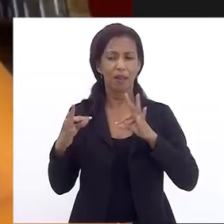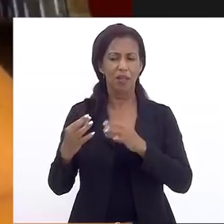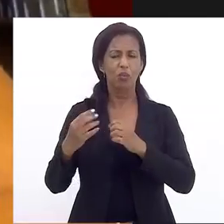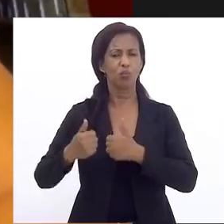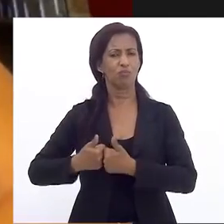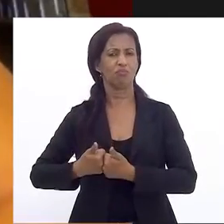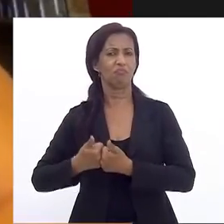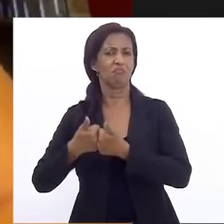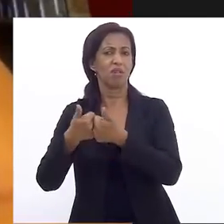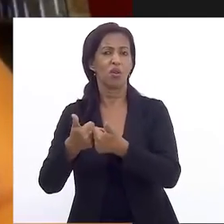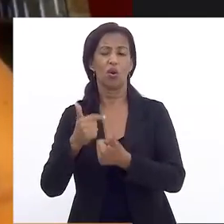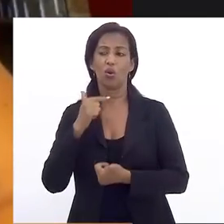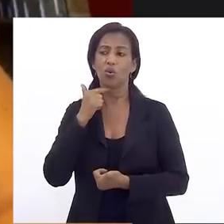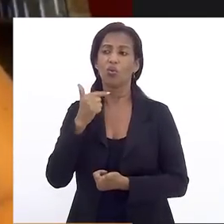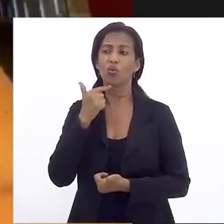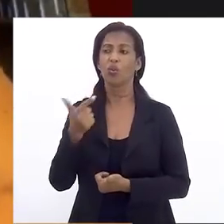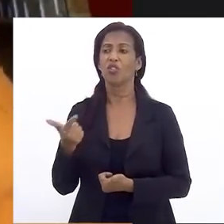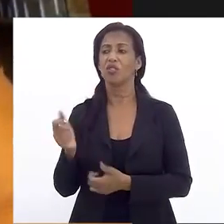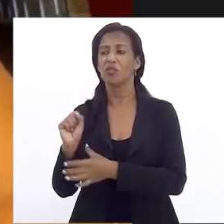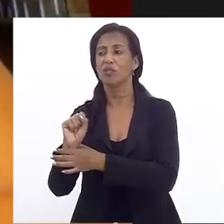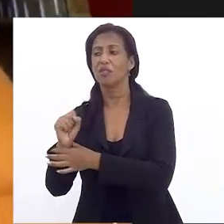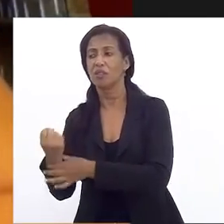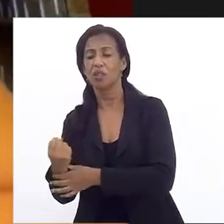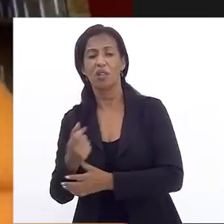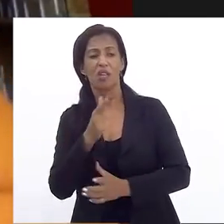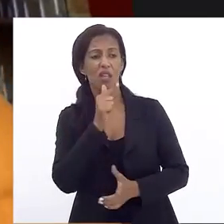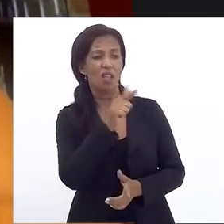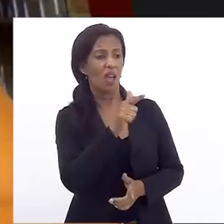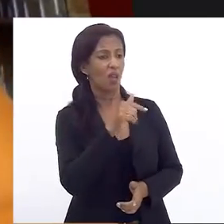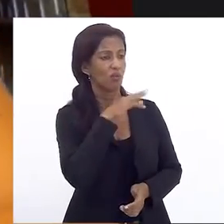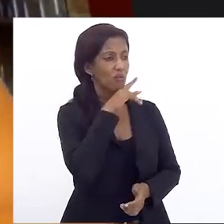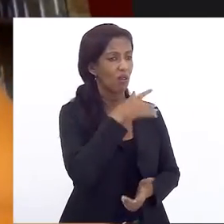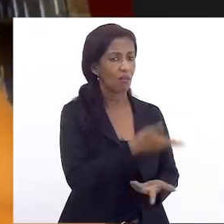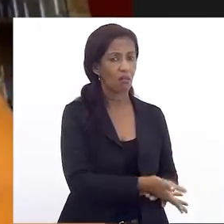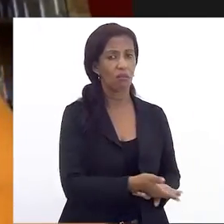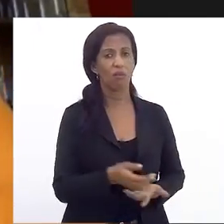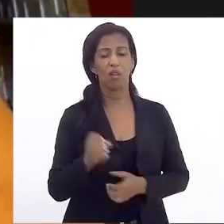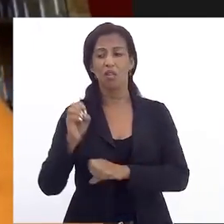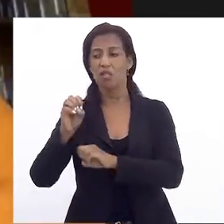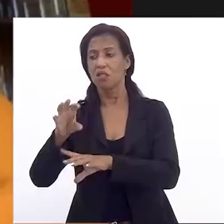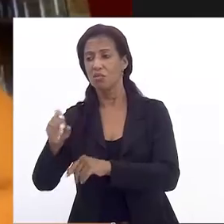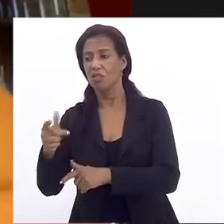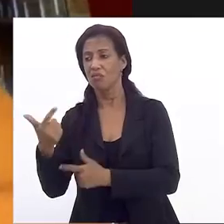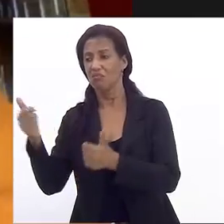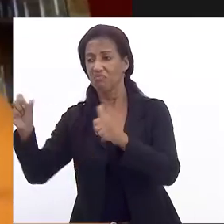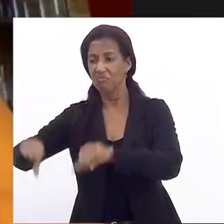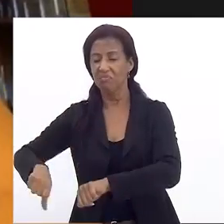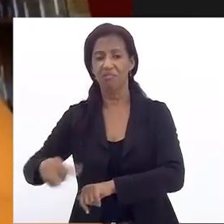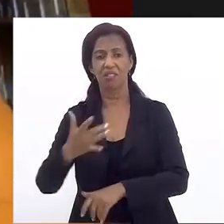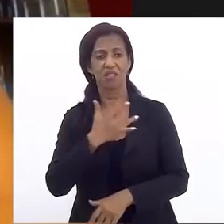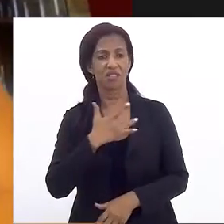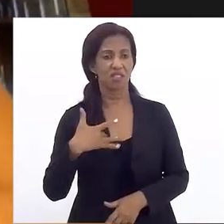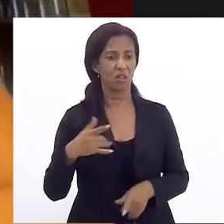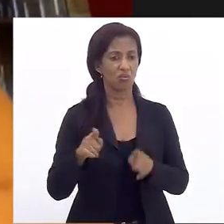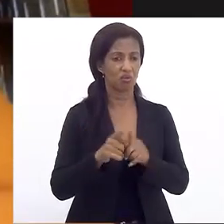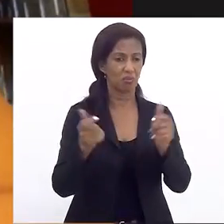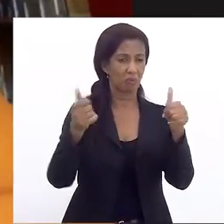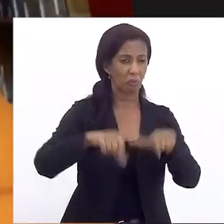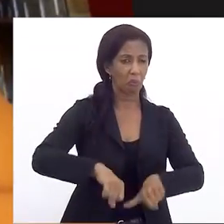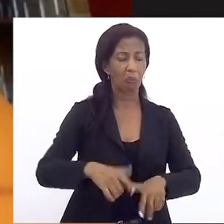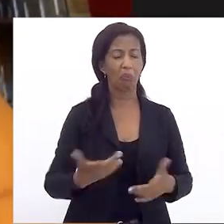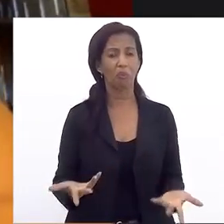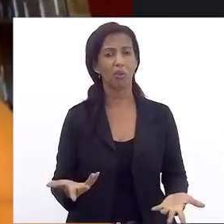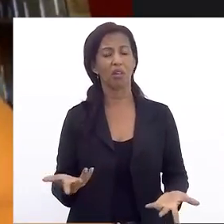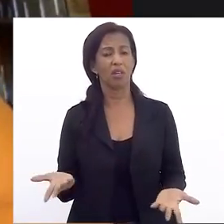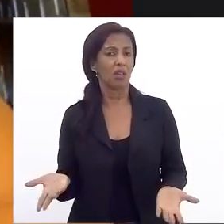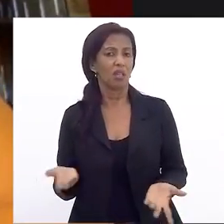um conjunto para que tudo fique melhor. Não, não adianta só a segurança, se a lagoa não estiver boa, se a educação não funcionar, se a saúde